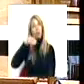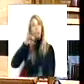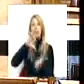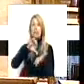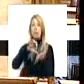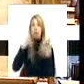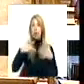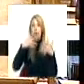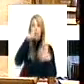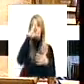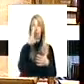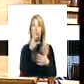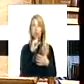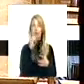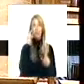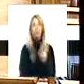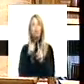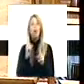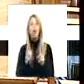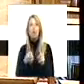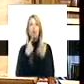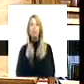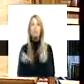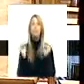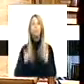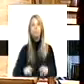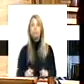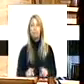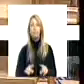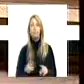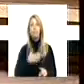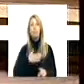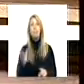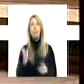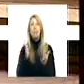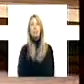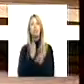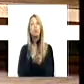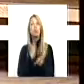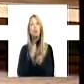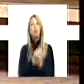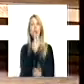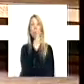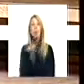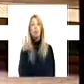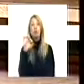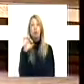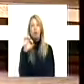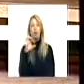sede do Orçamento de Estado, no sentido de retomarmos os passes estudantes 418